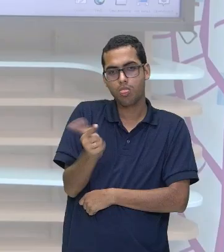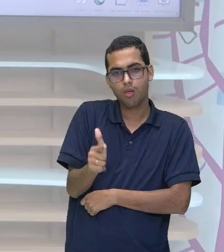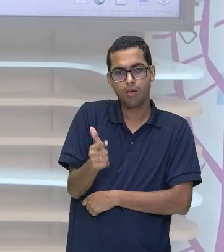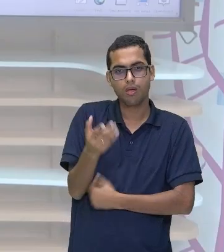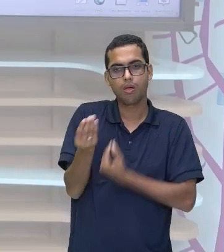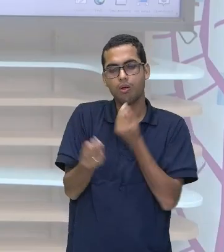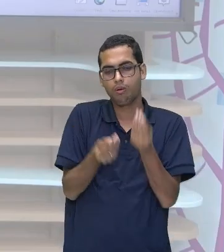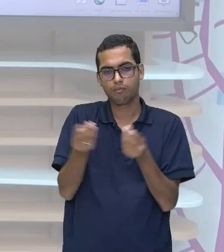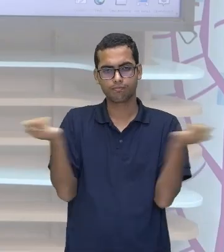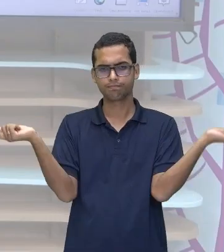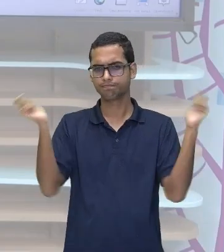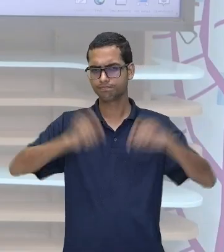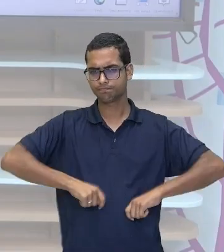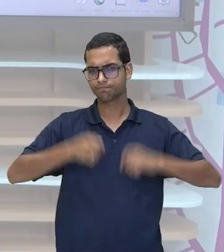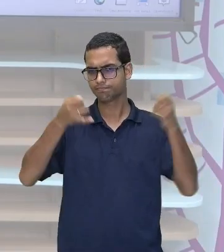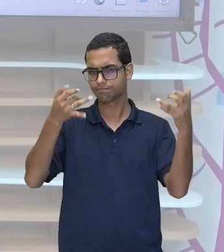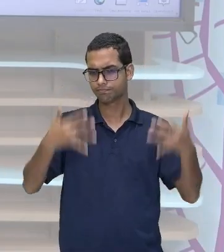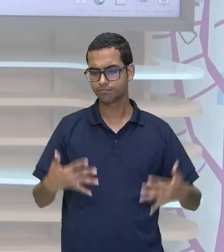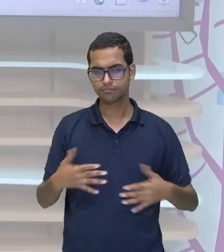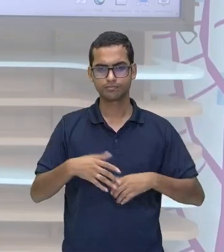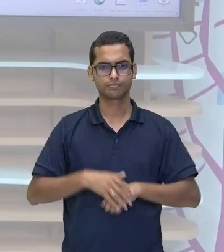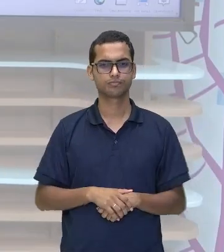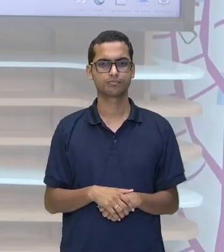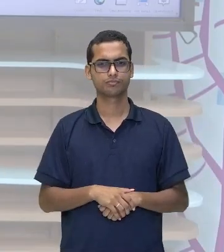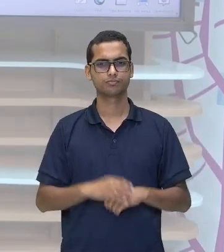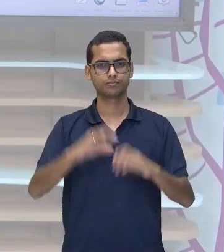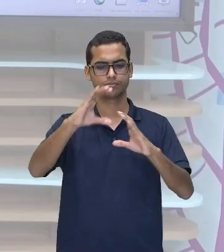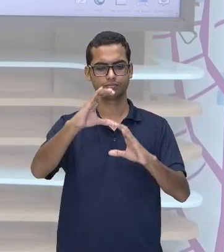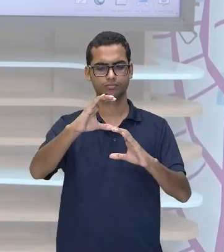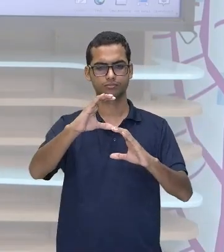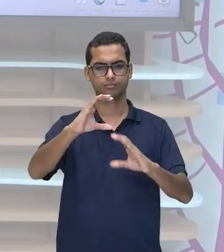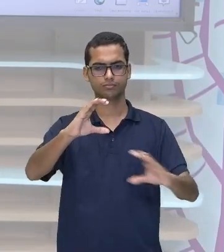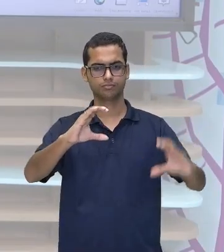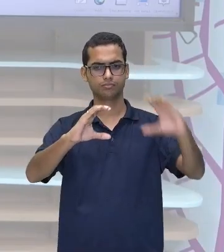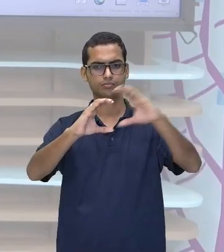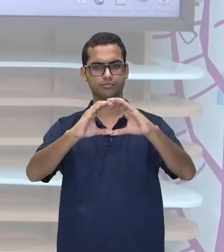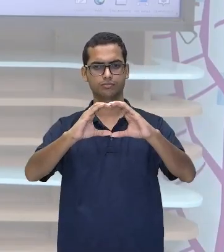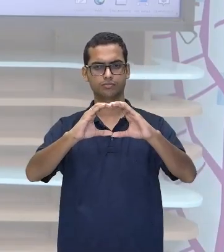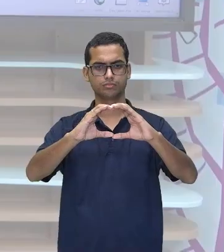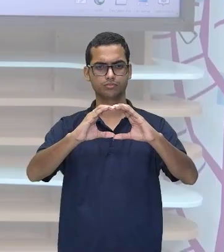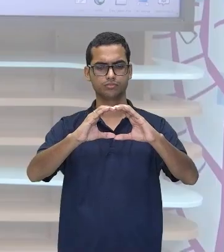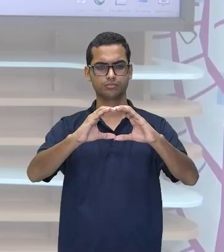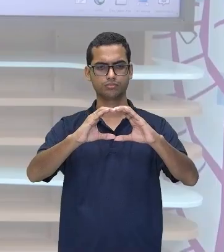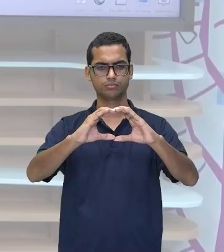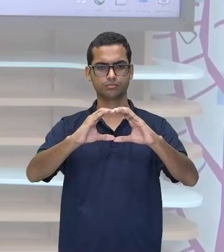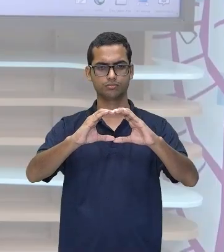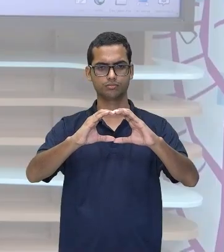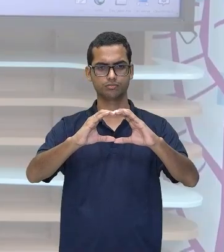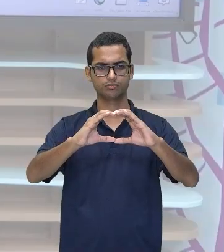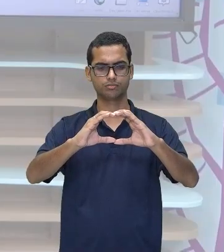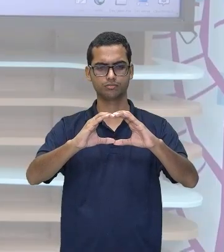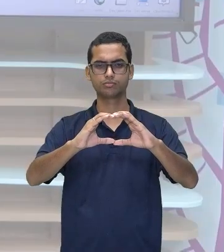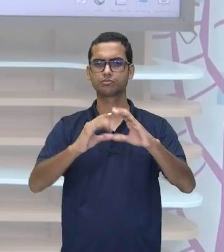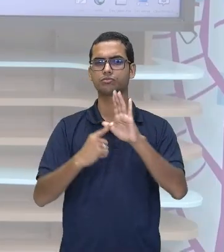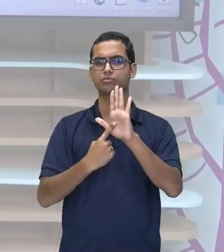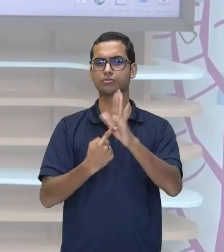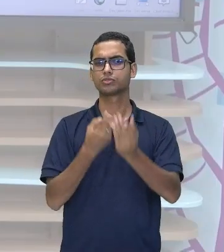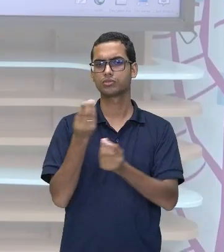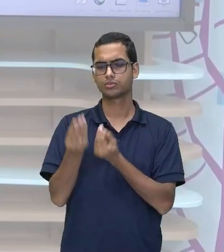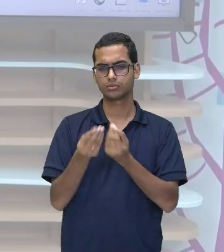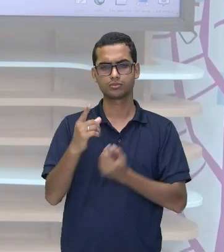que eu vou fazer? Eu vou pegar essa metade de baixo e vou juntar com a metade de cima. Quando eu fizer isso, eu tenho